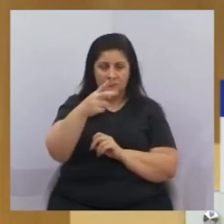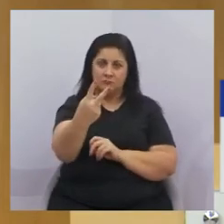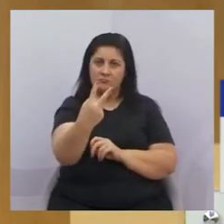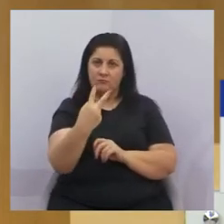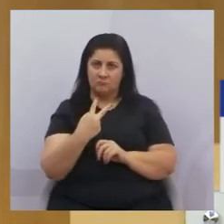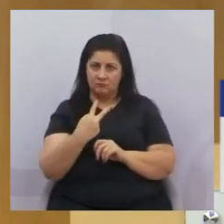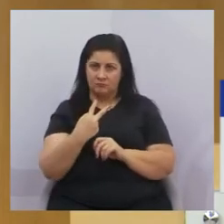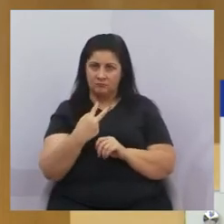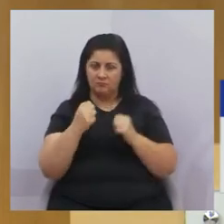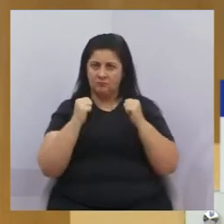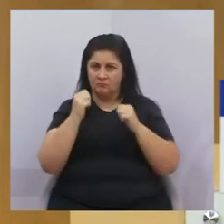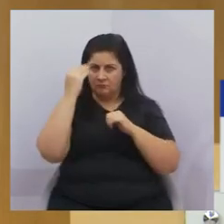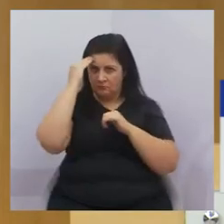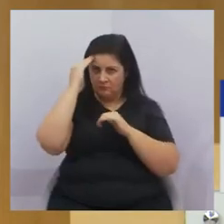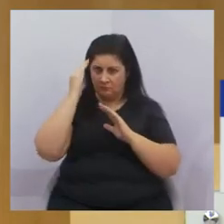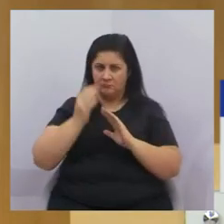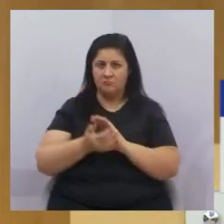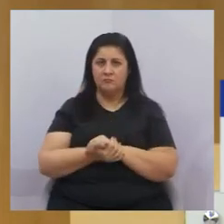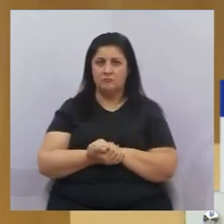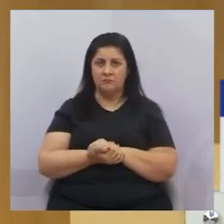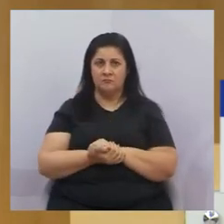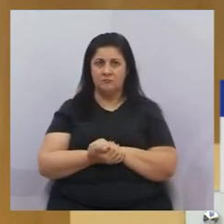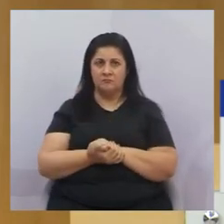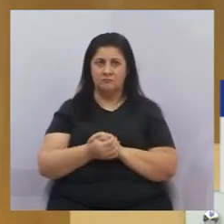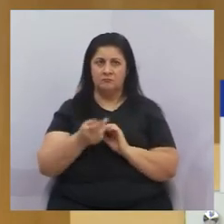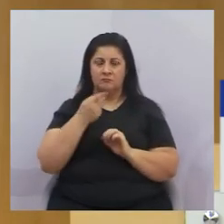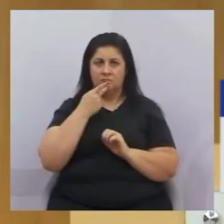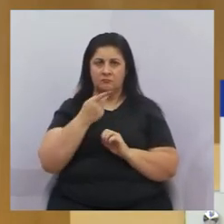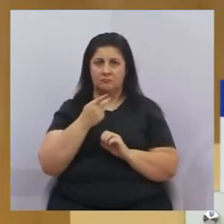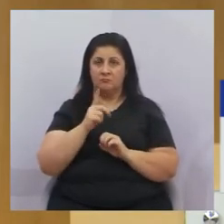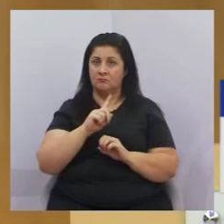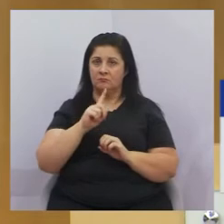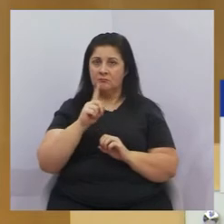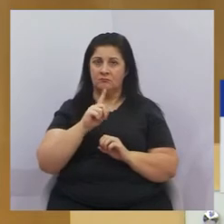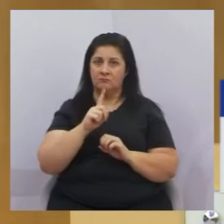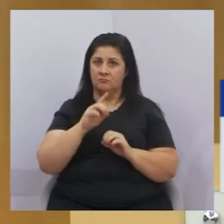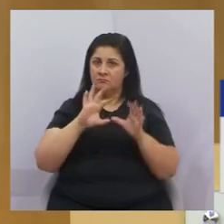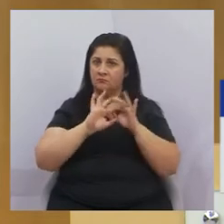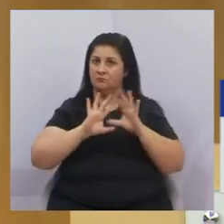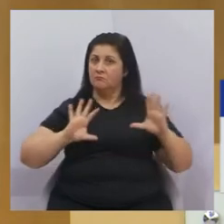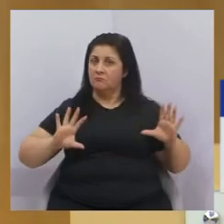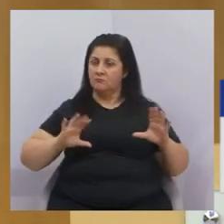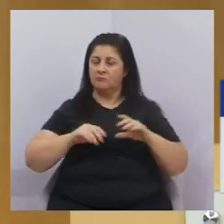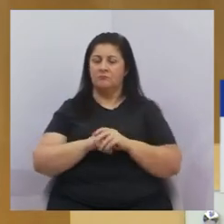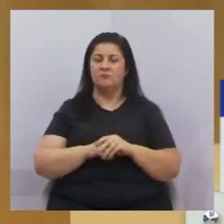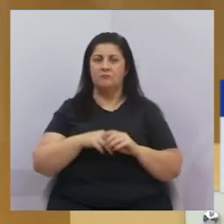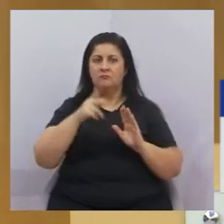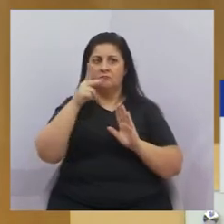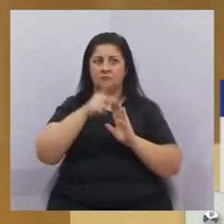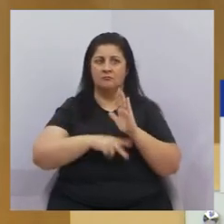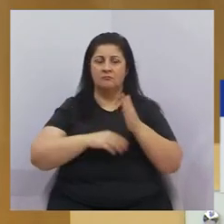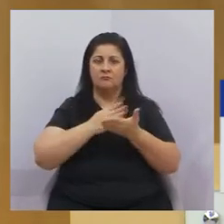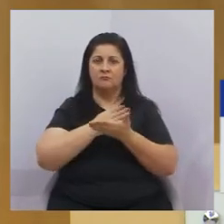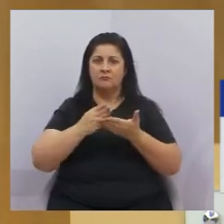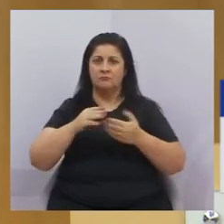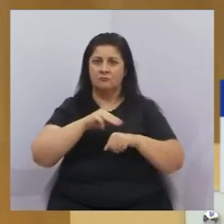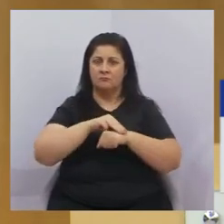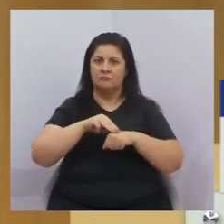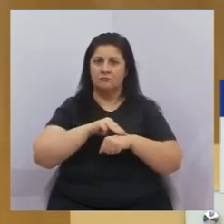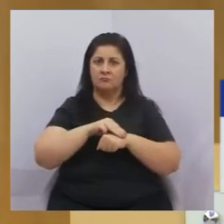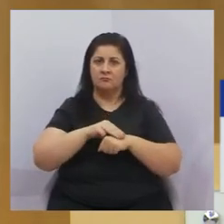assistindo possa ter conhecimento, quando dizem que nós não somos democráticos, esse projeto está em discussão desde o dia